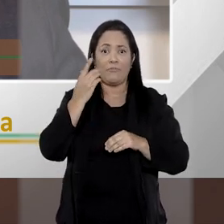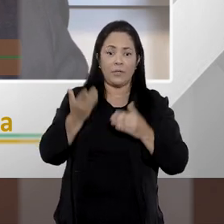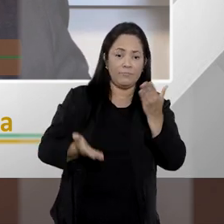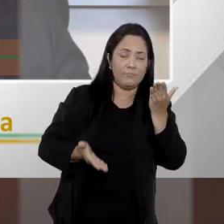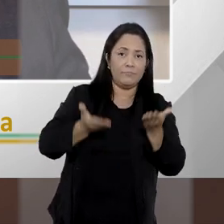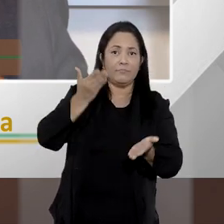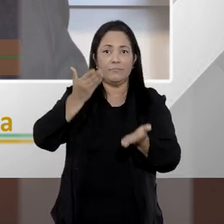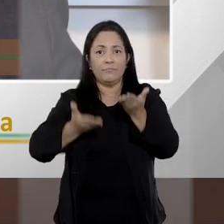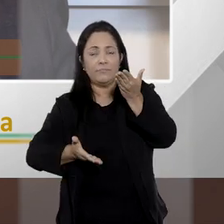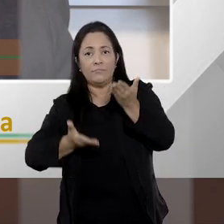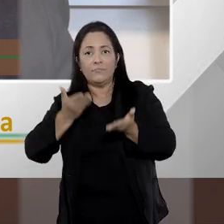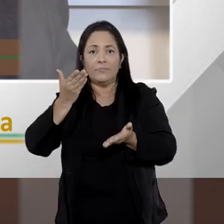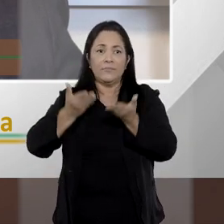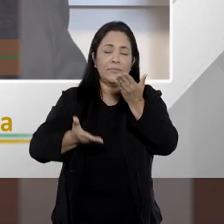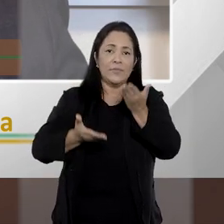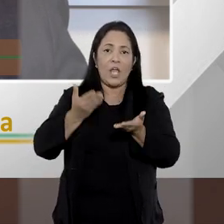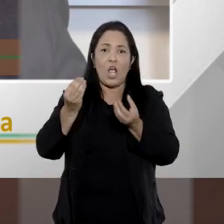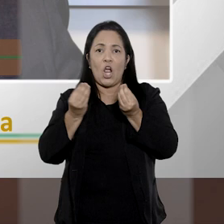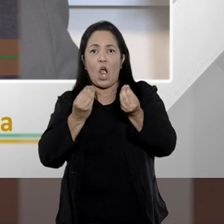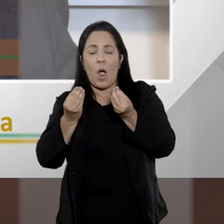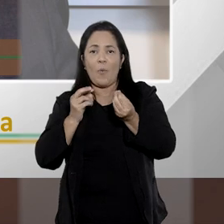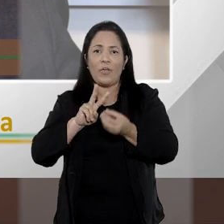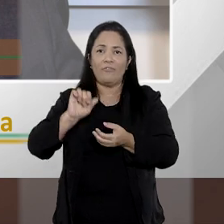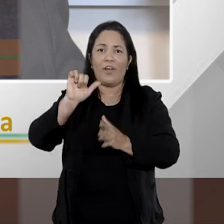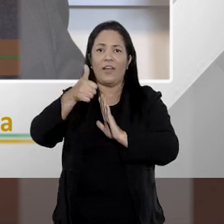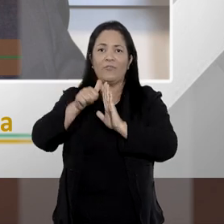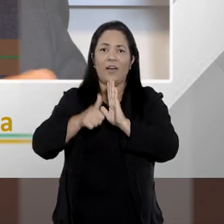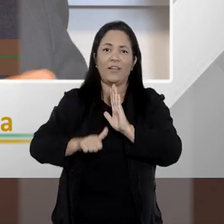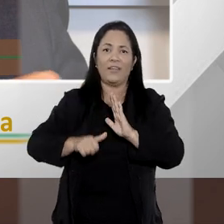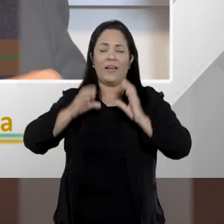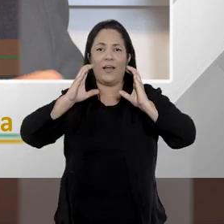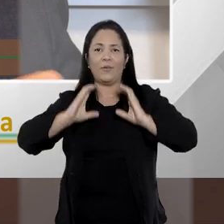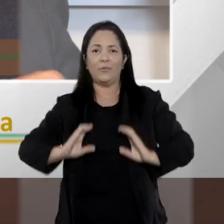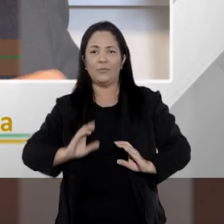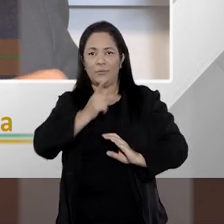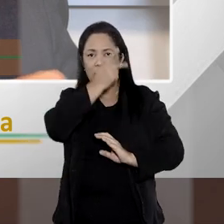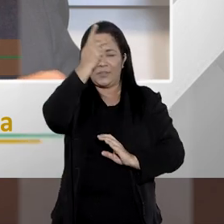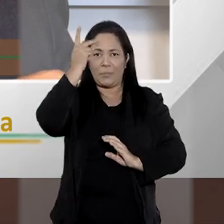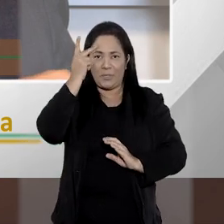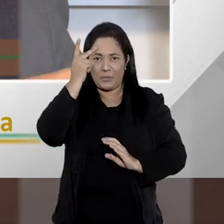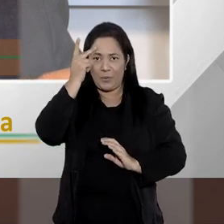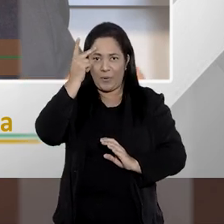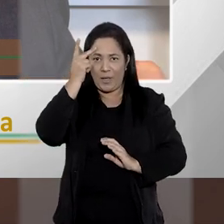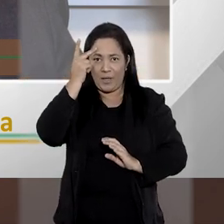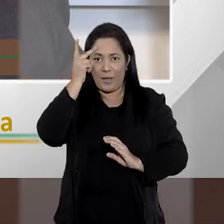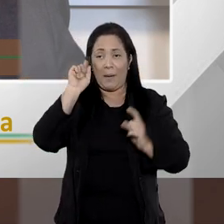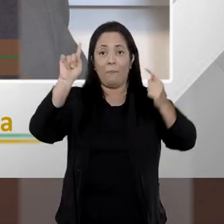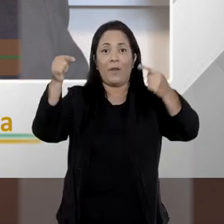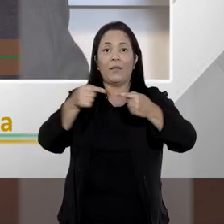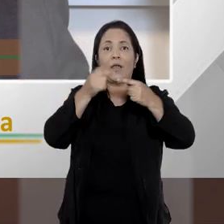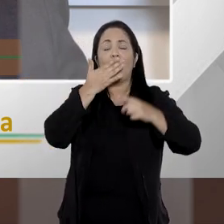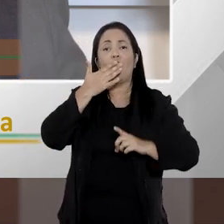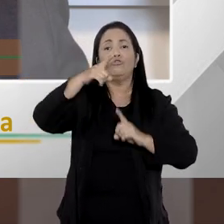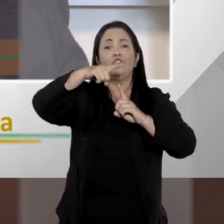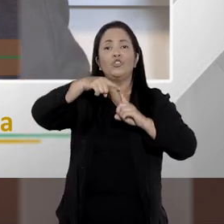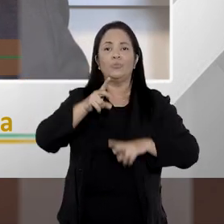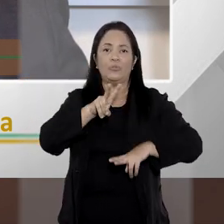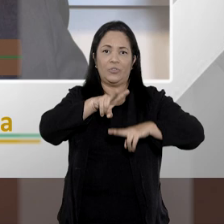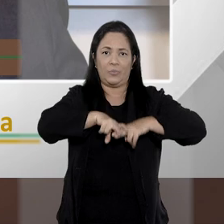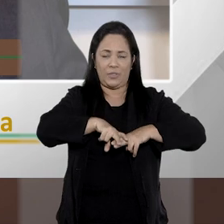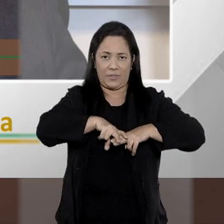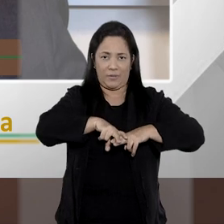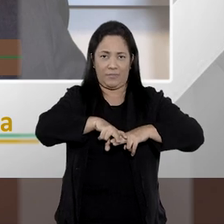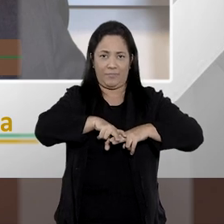entre a censurabilidade da conduta praticada pelo agente e a resposta do Estado a essa conduta.